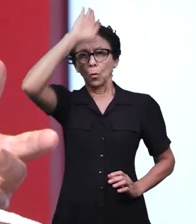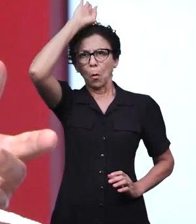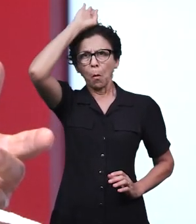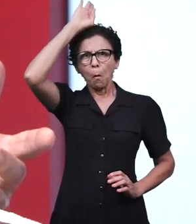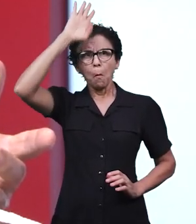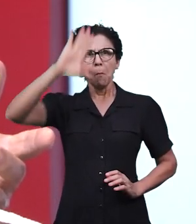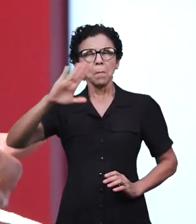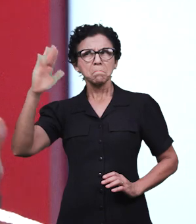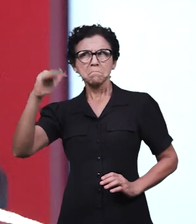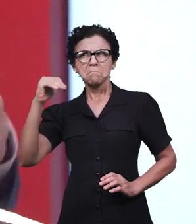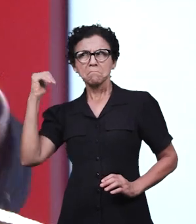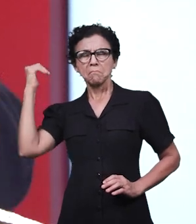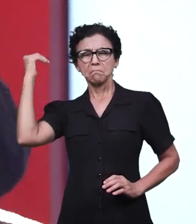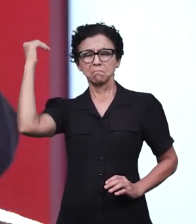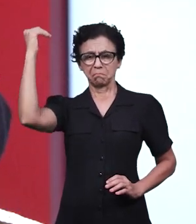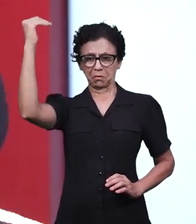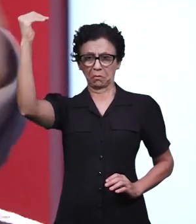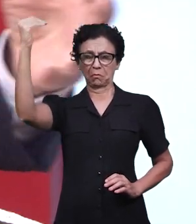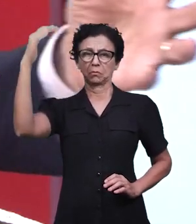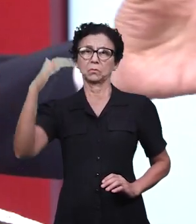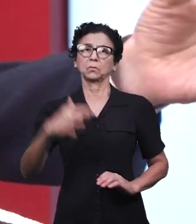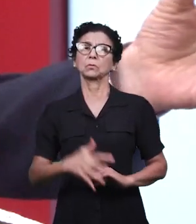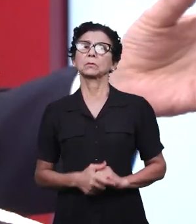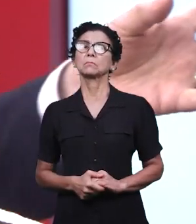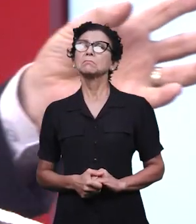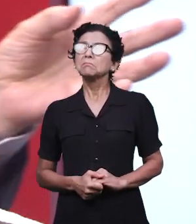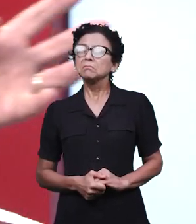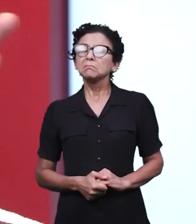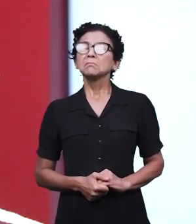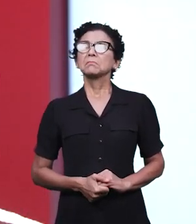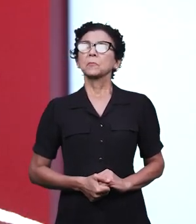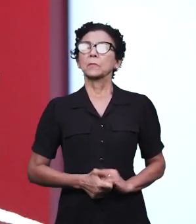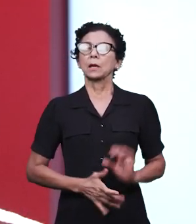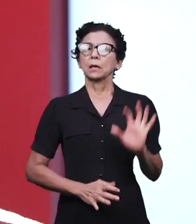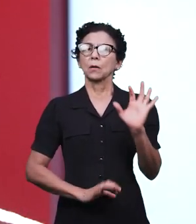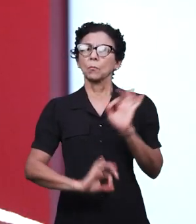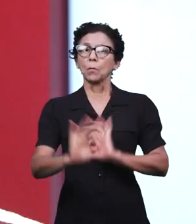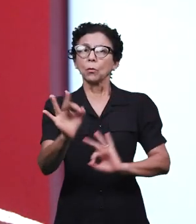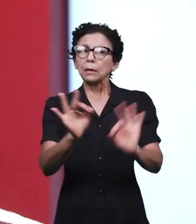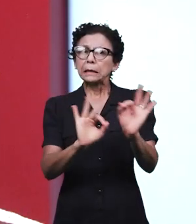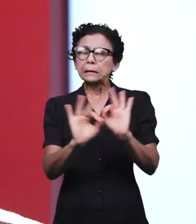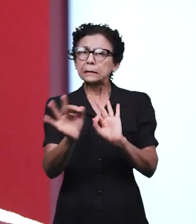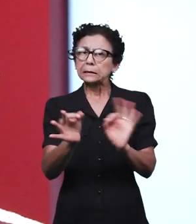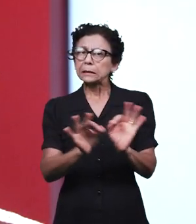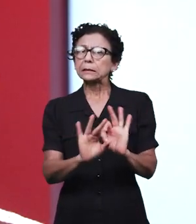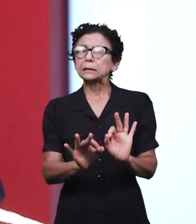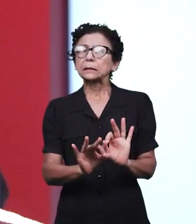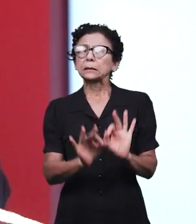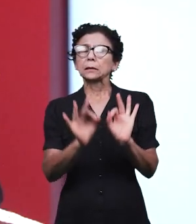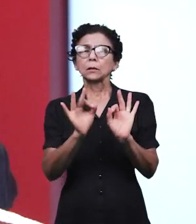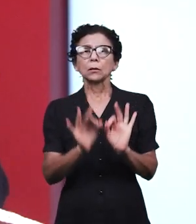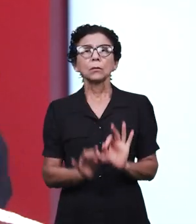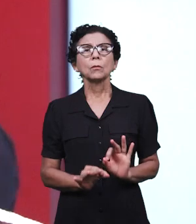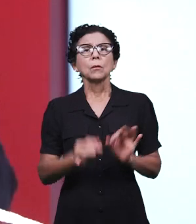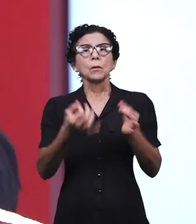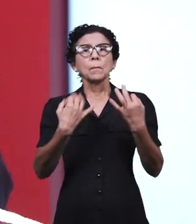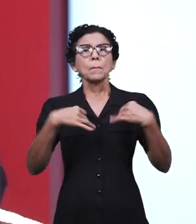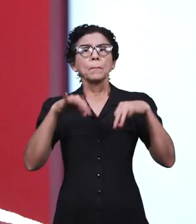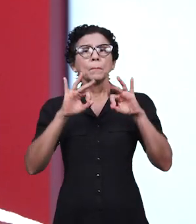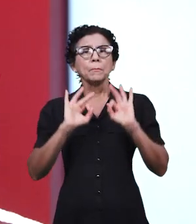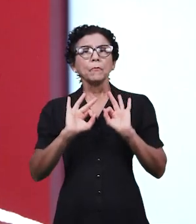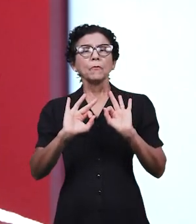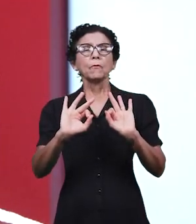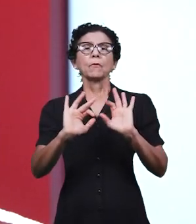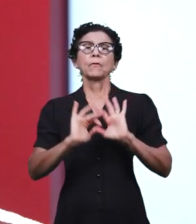Onde o cidadão tinha direitos, criando uma unidade em todo o país e até o desejo